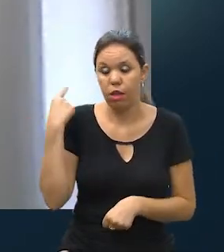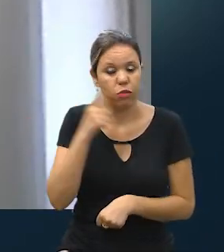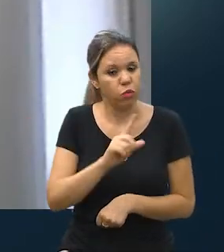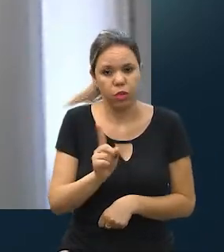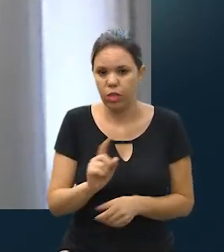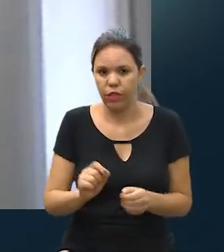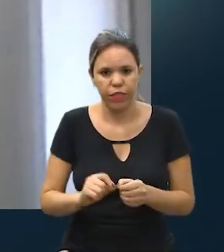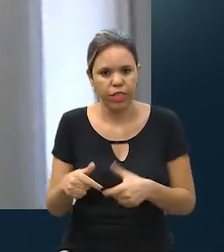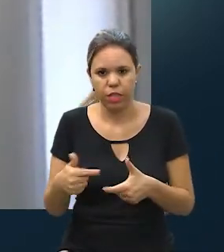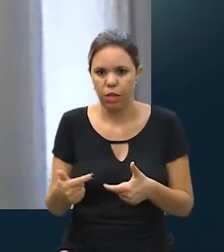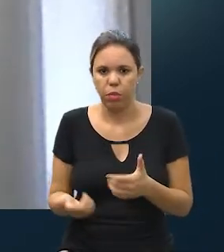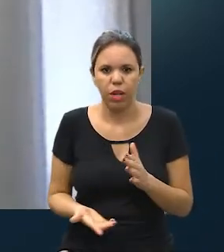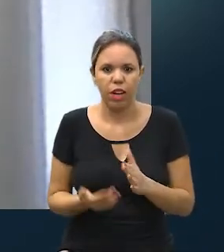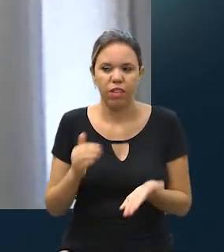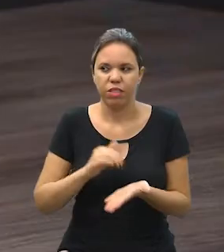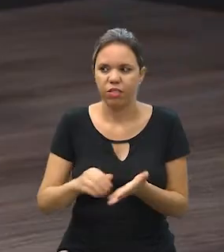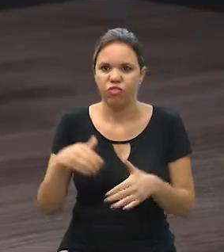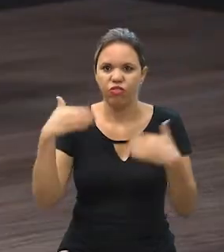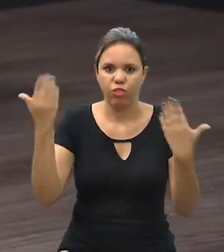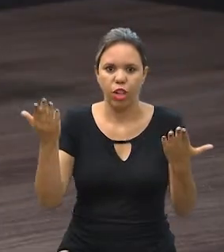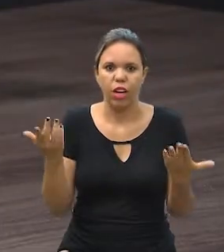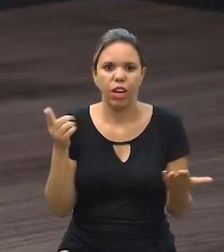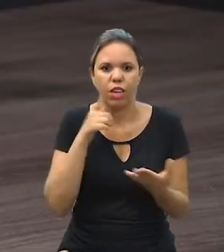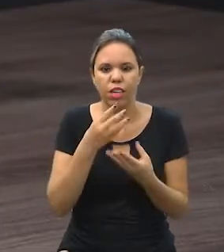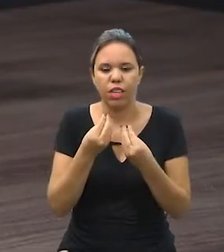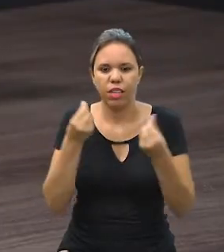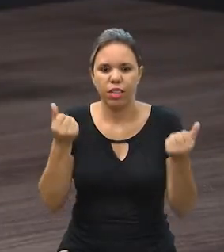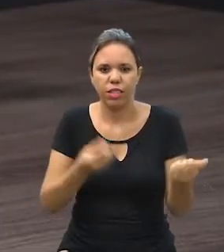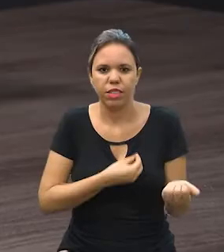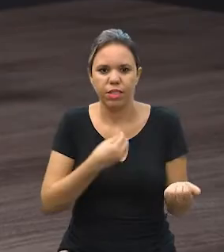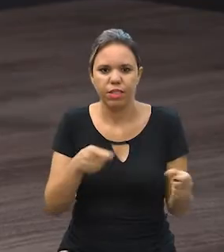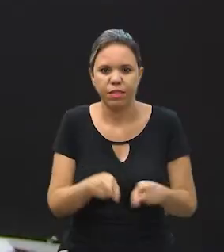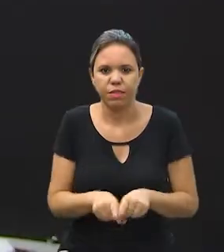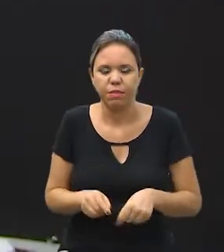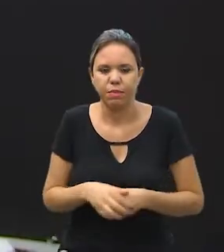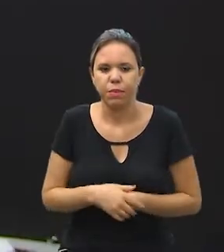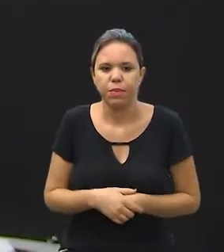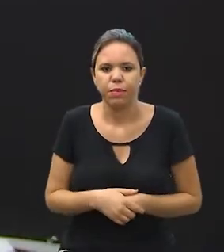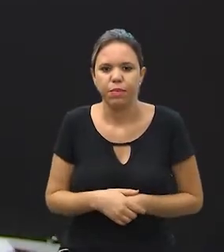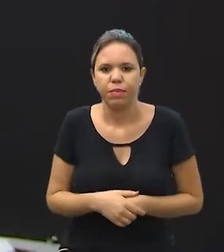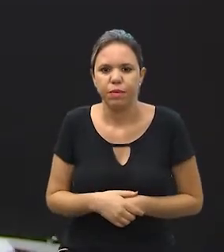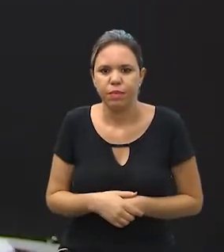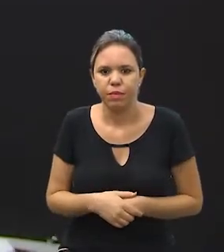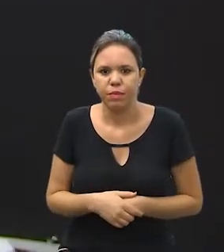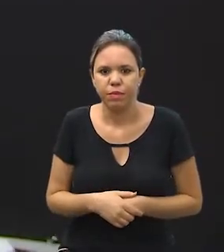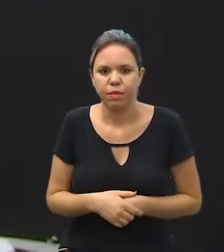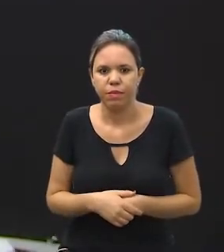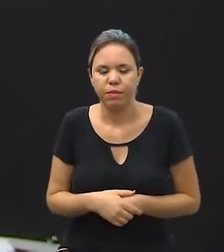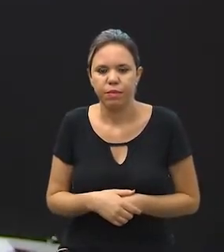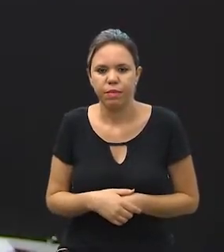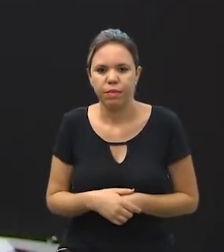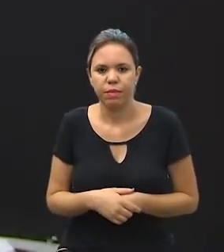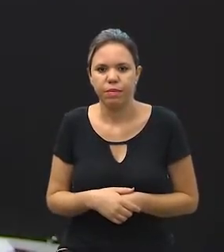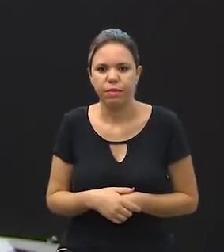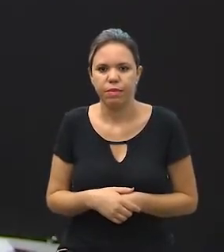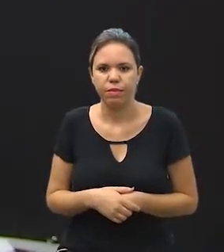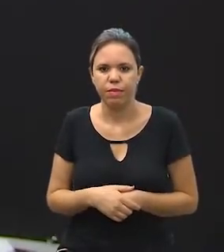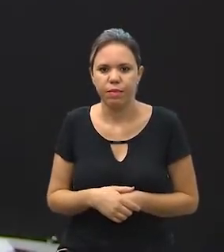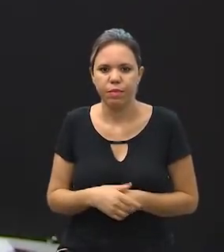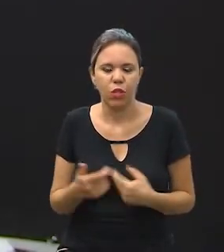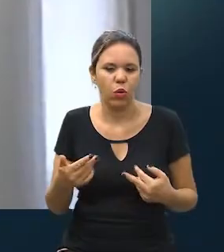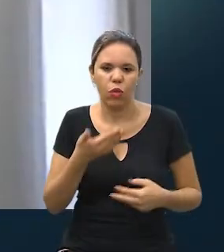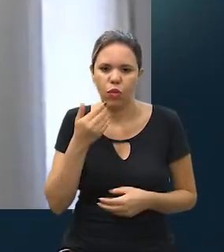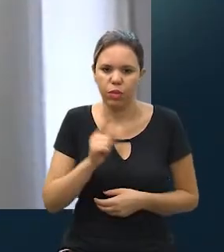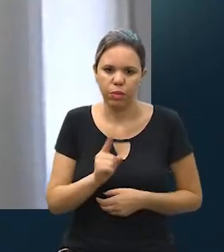conseguia fazer quando eu trabalhava em escritório. Então ganhou qualidade de vida também, hein? Ganhei qualidade de vida. Não, não é uma